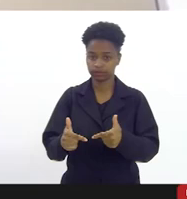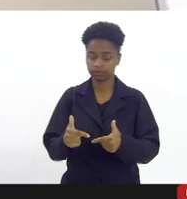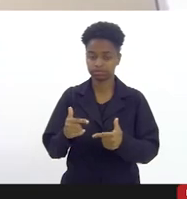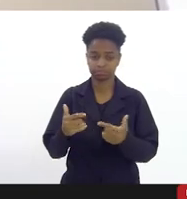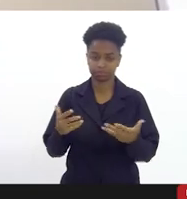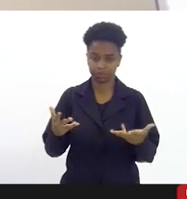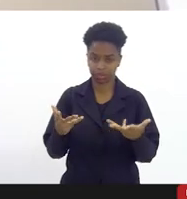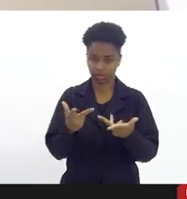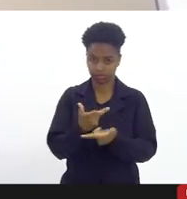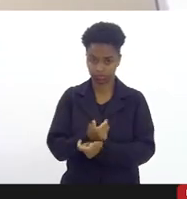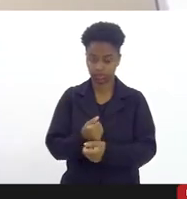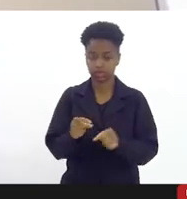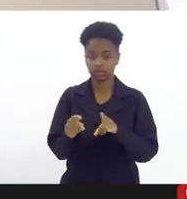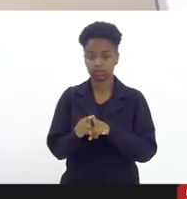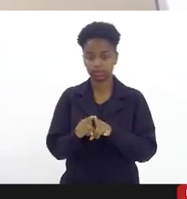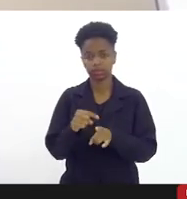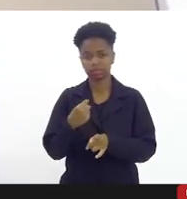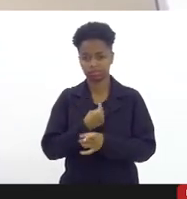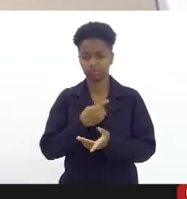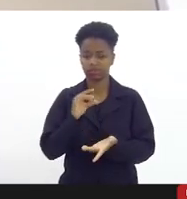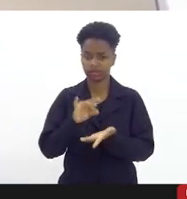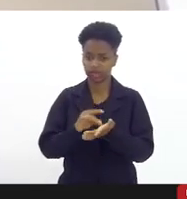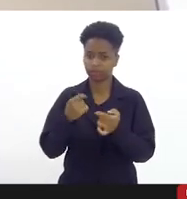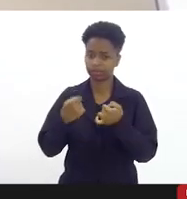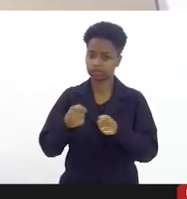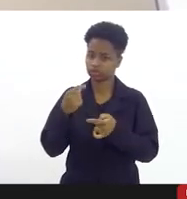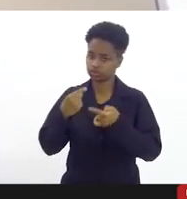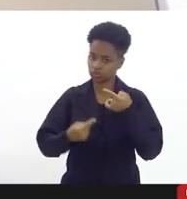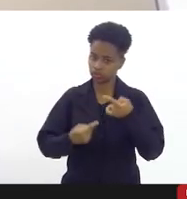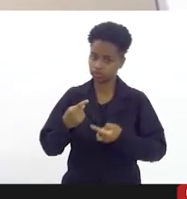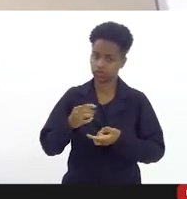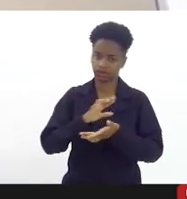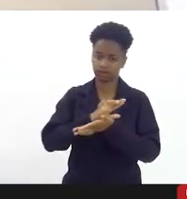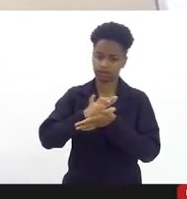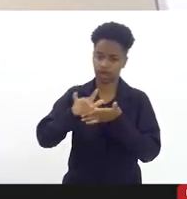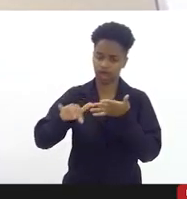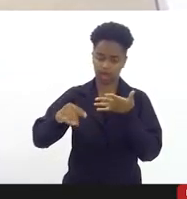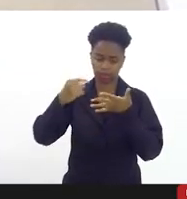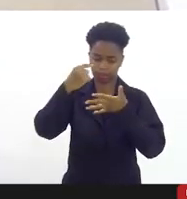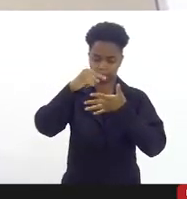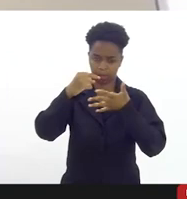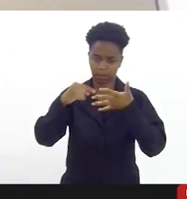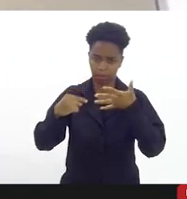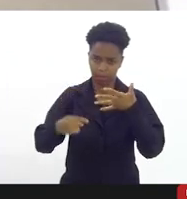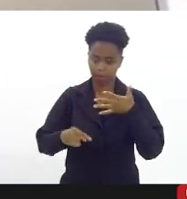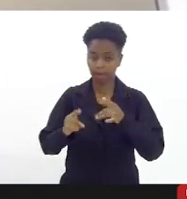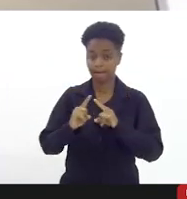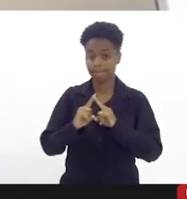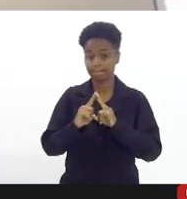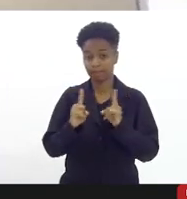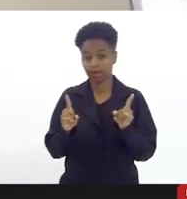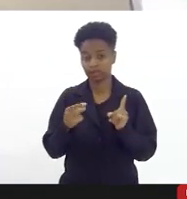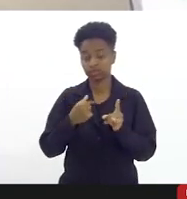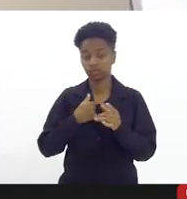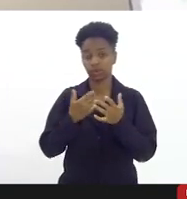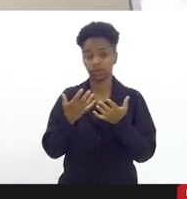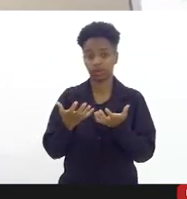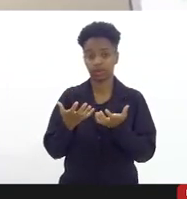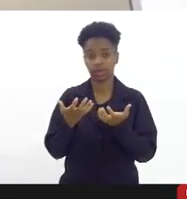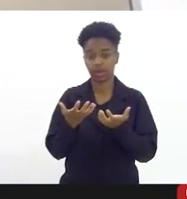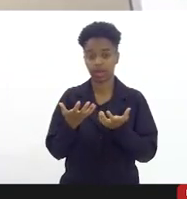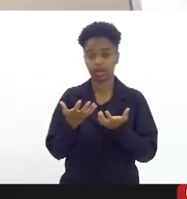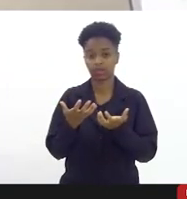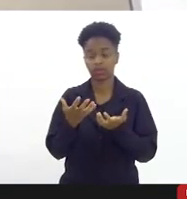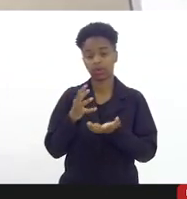louvável e a gente tem que realmente é rede discutir vários pontos mas eu gostaria de